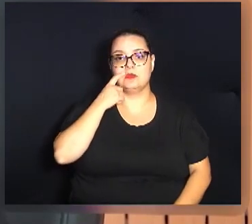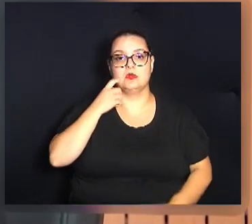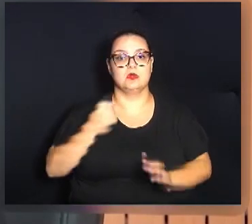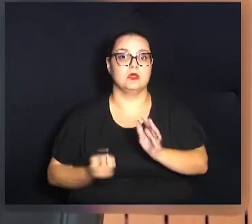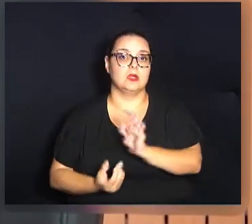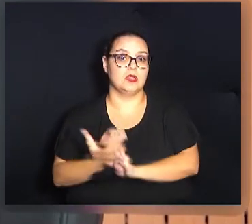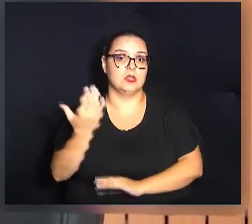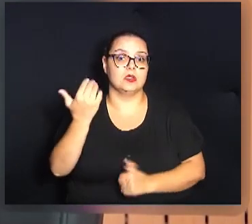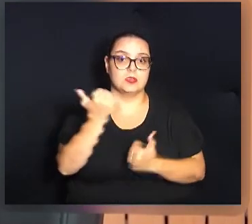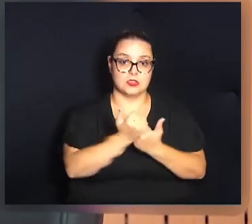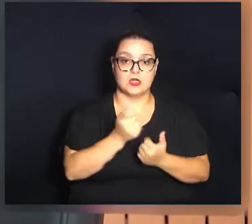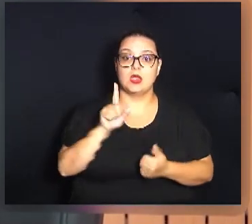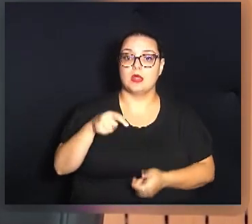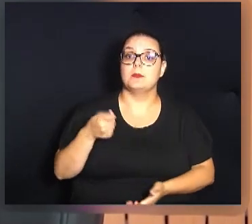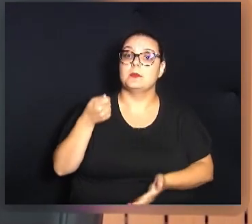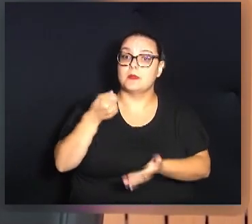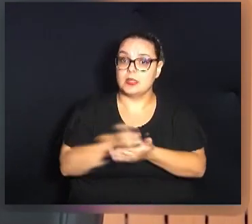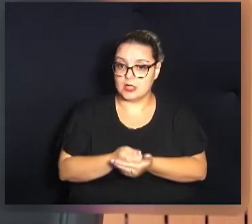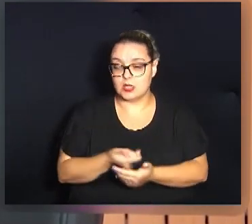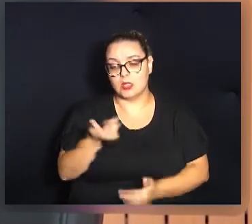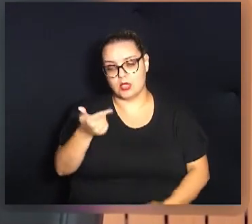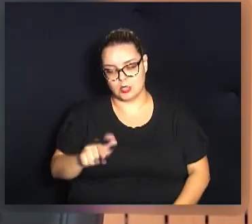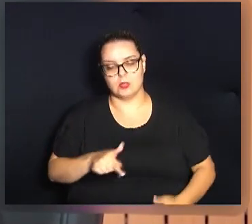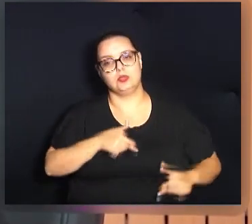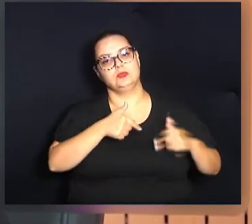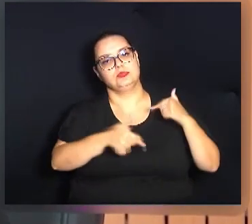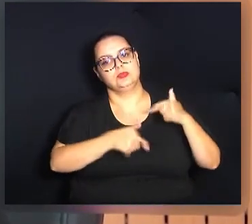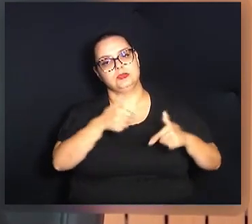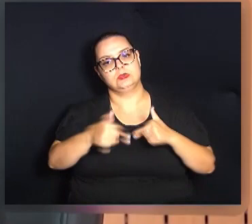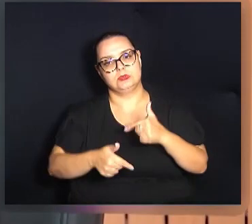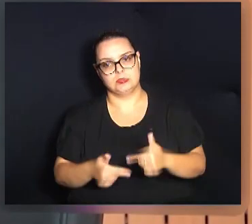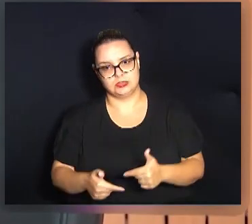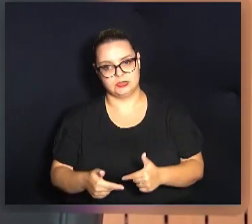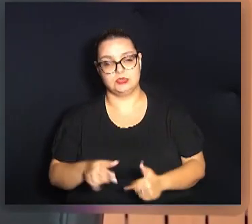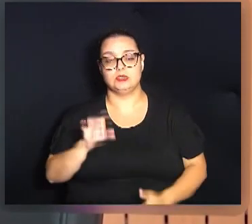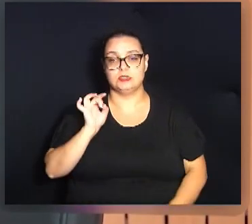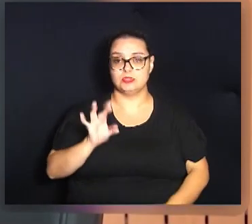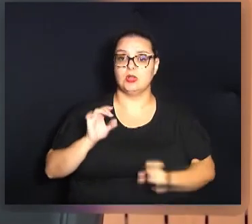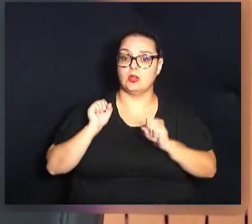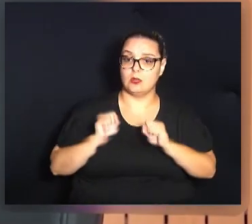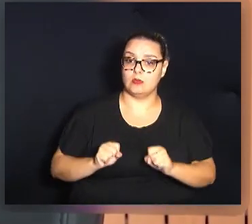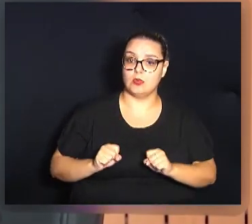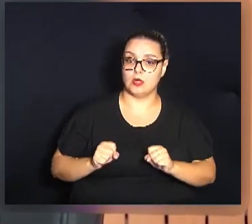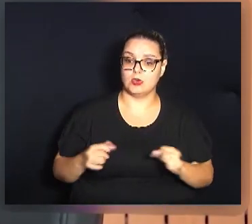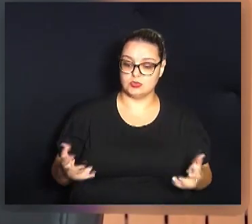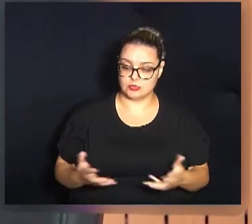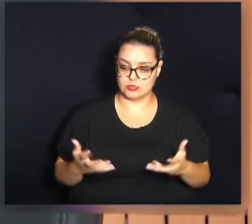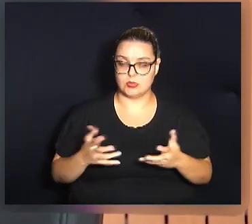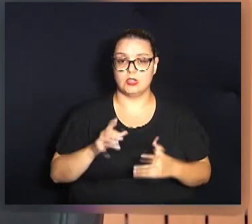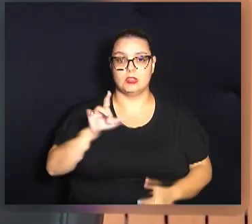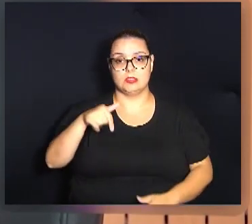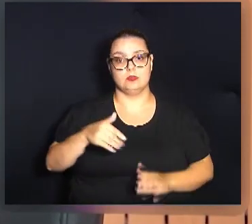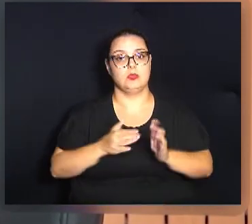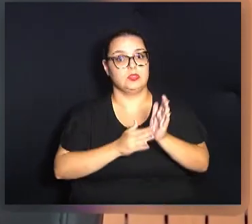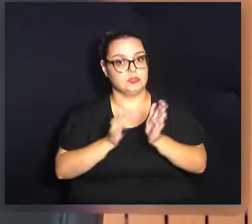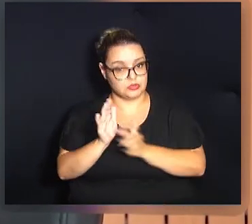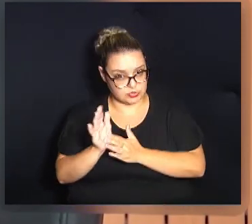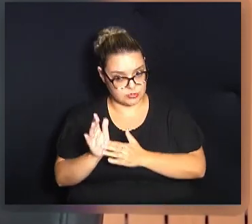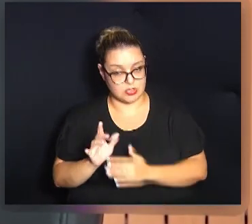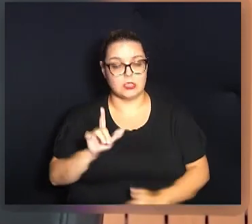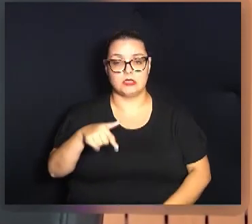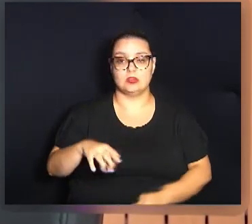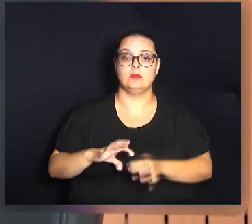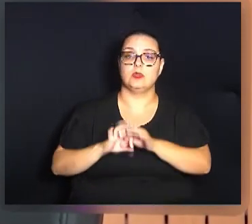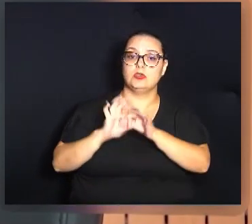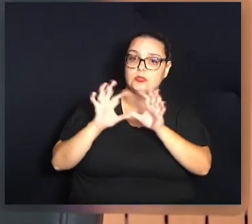cargos é para garantir a continuidade dos trabalhos, e ele só pode ser provido após o concurso público, após a